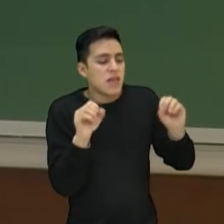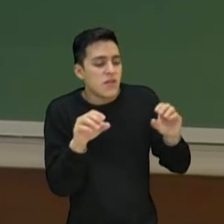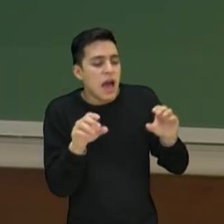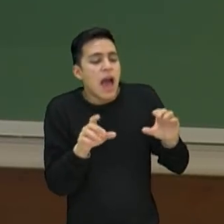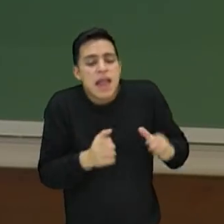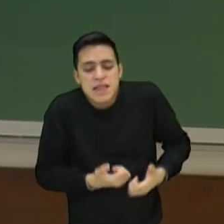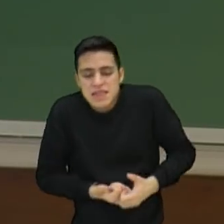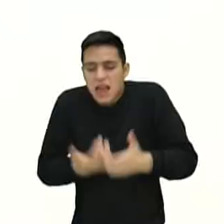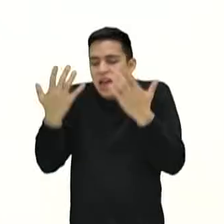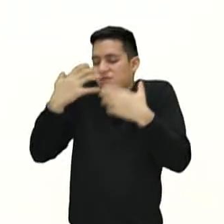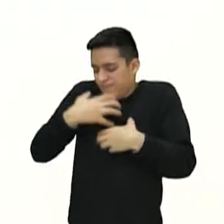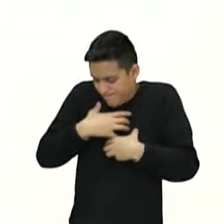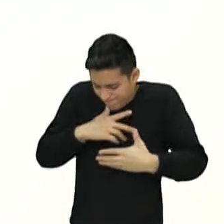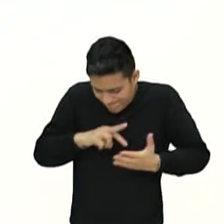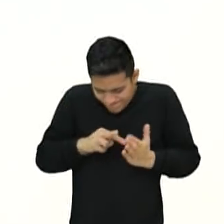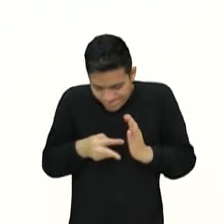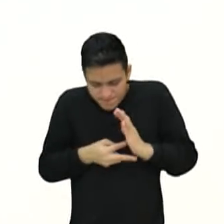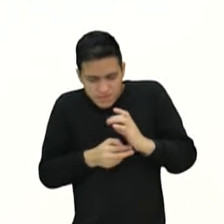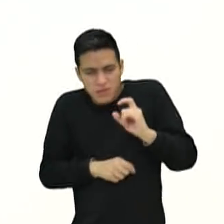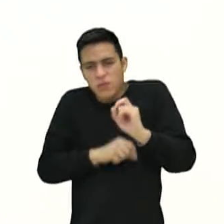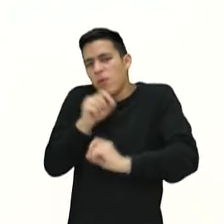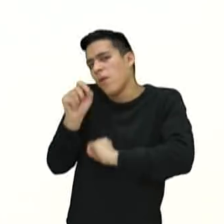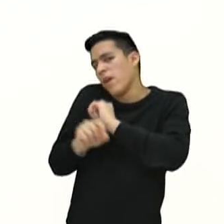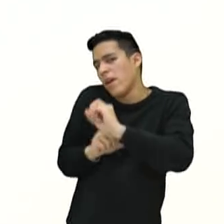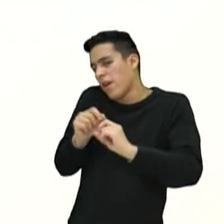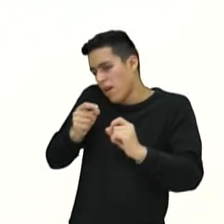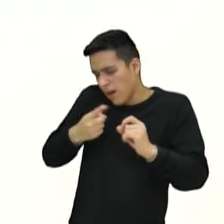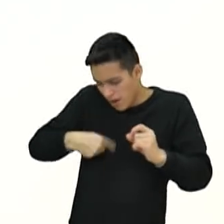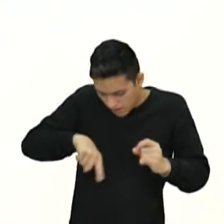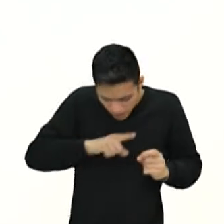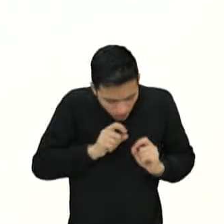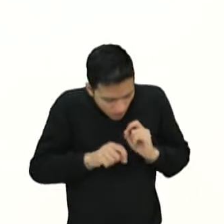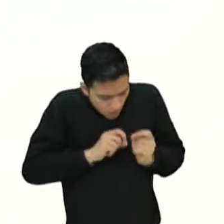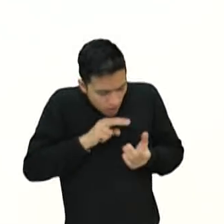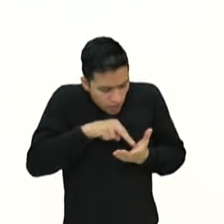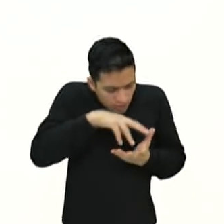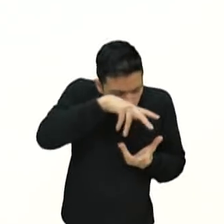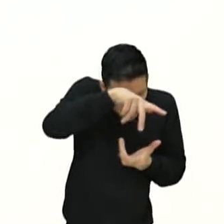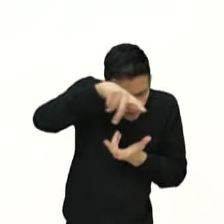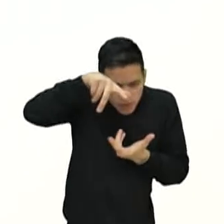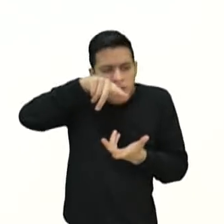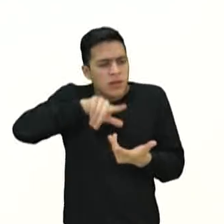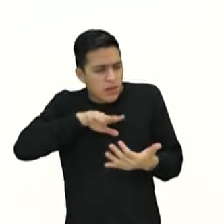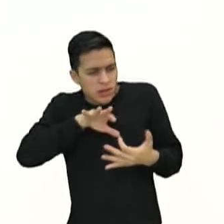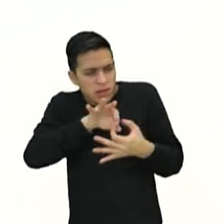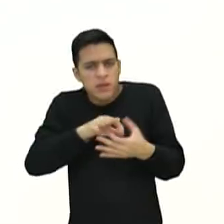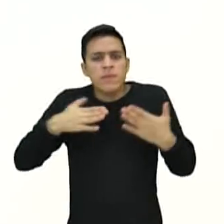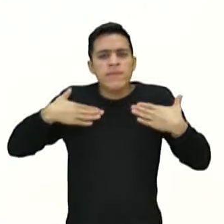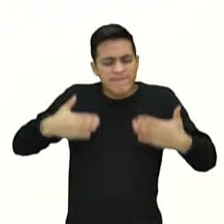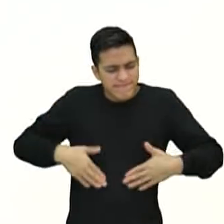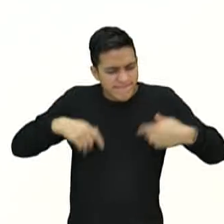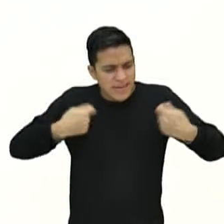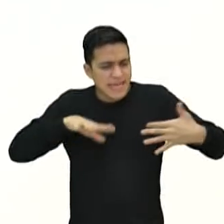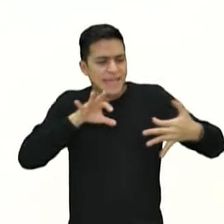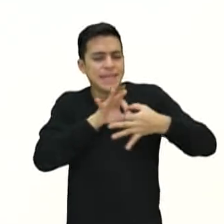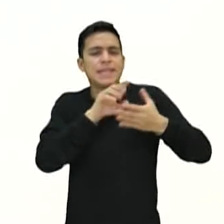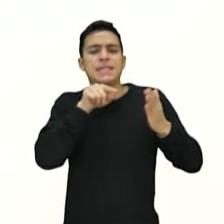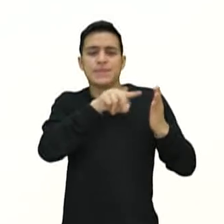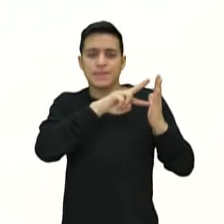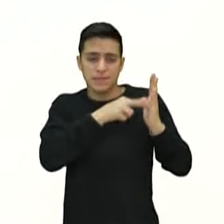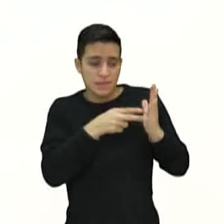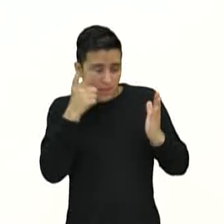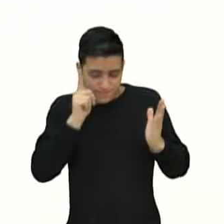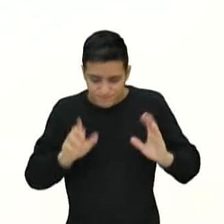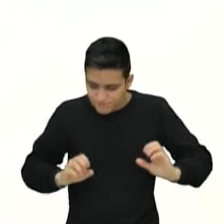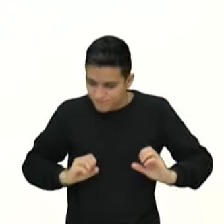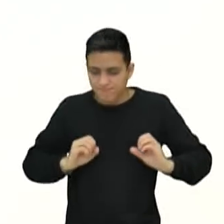sentido. É dar sentido ao nosso estar no mundo. Nossos corpos precisam desse sentido para se